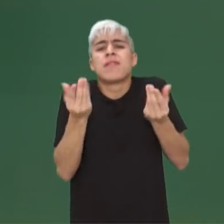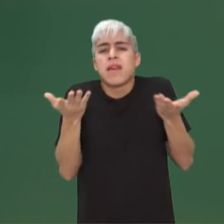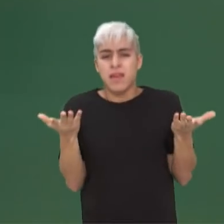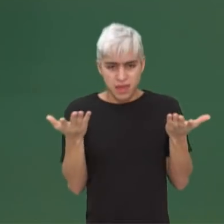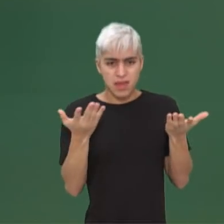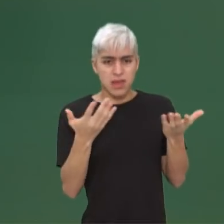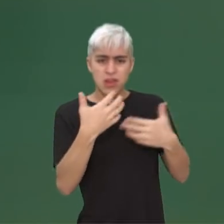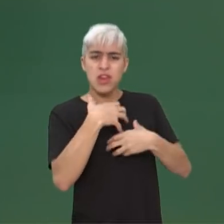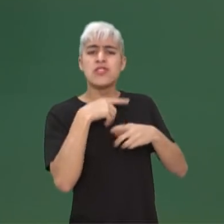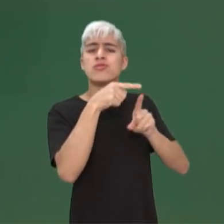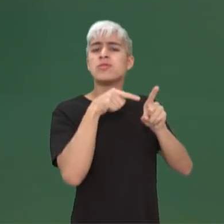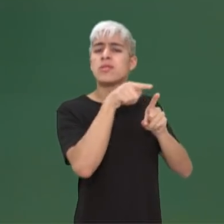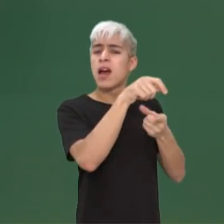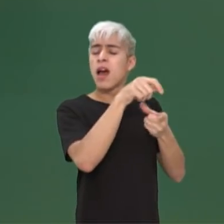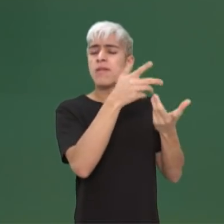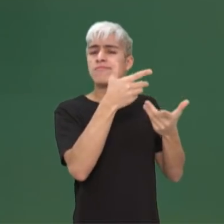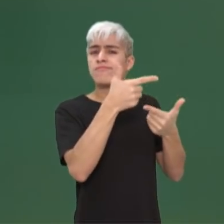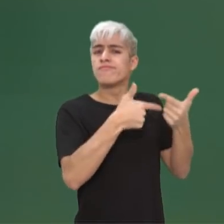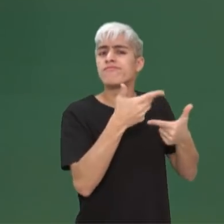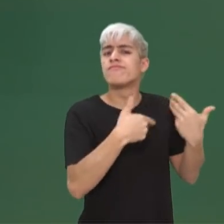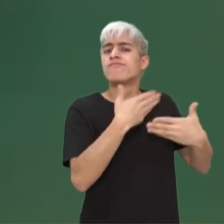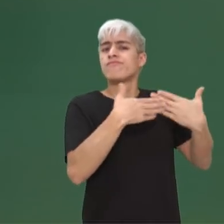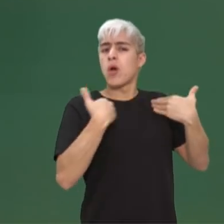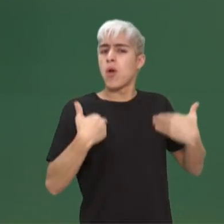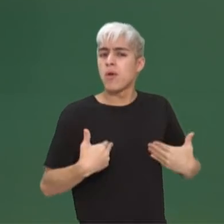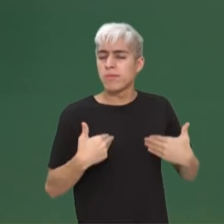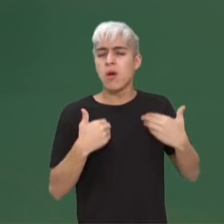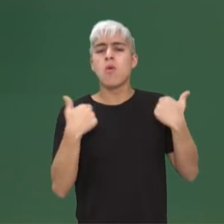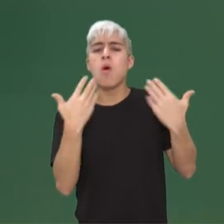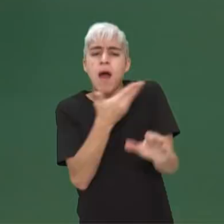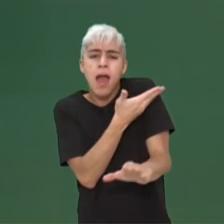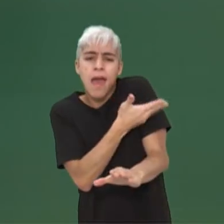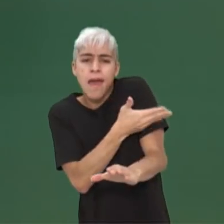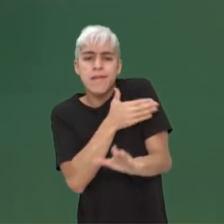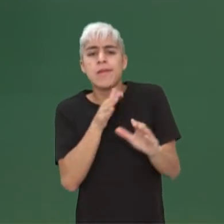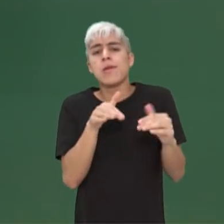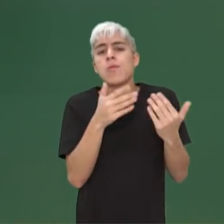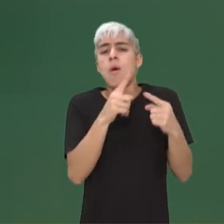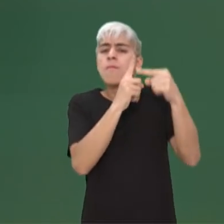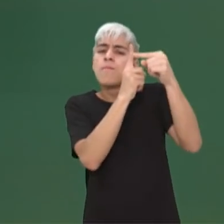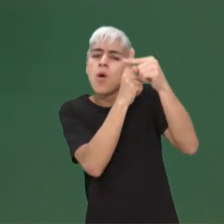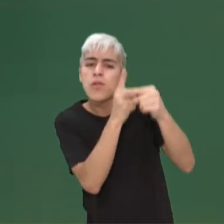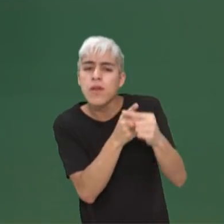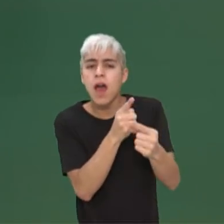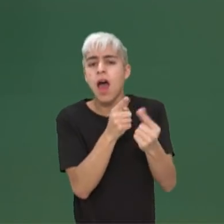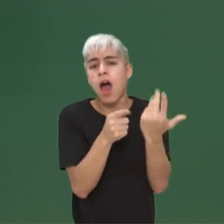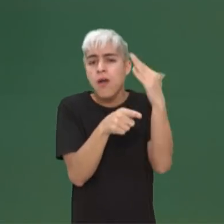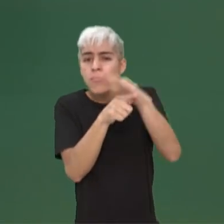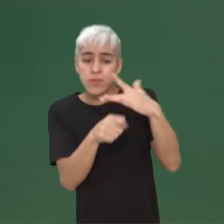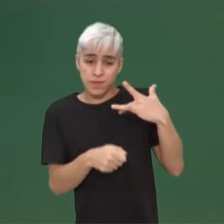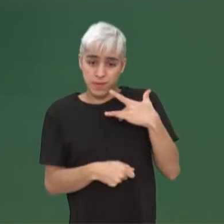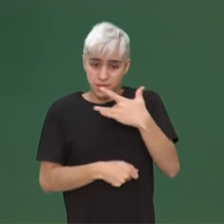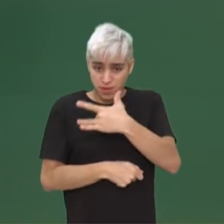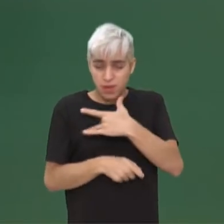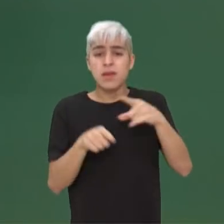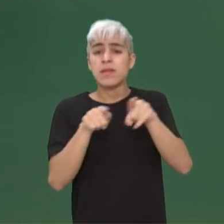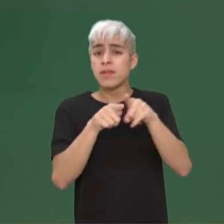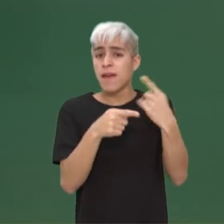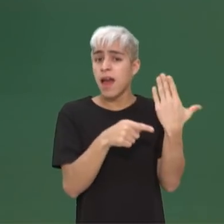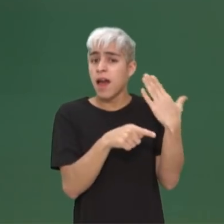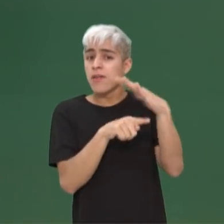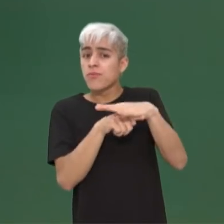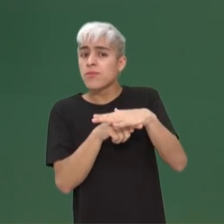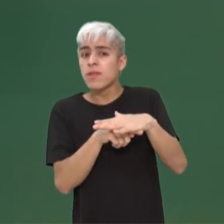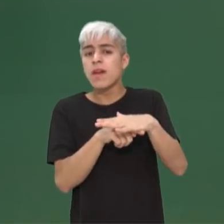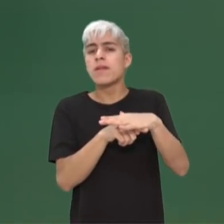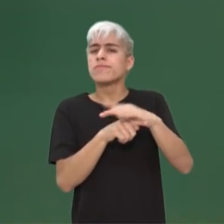de atividade e também ali alguns exercícios e quais os benefícios que eles vão trazer para a saúde e também para o andamento